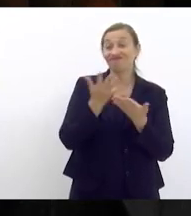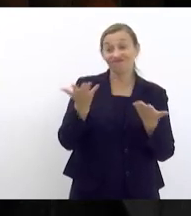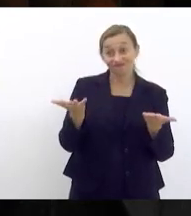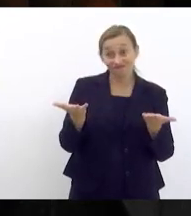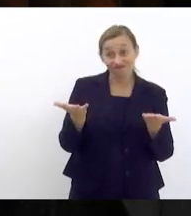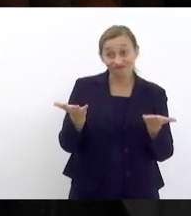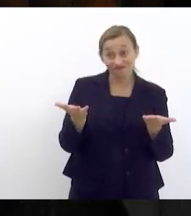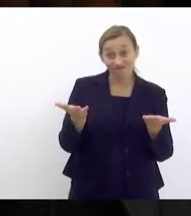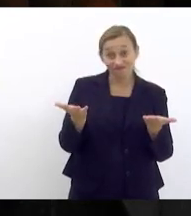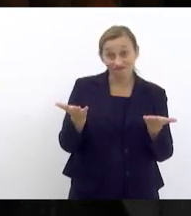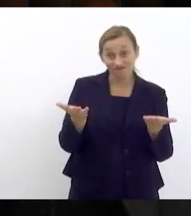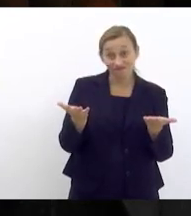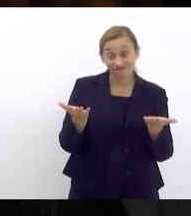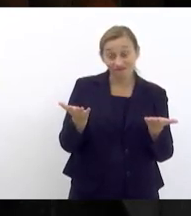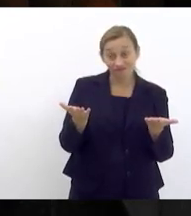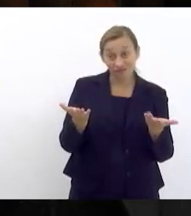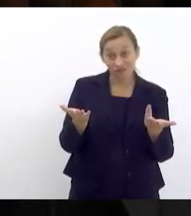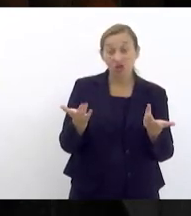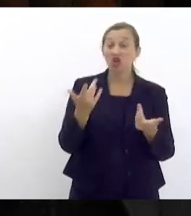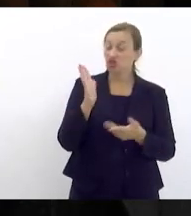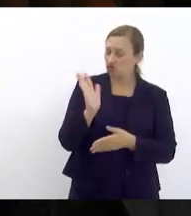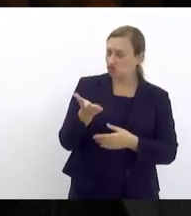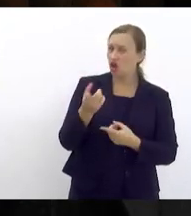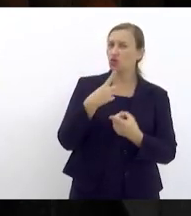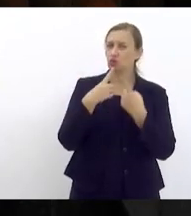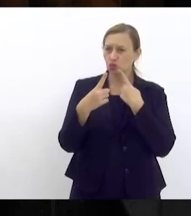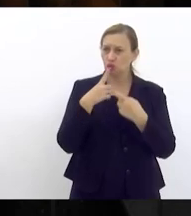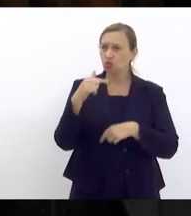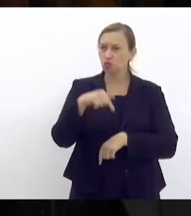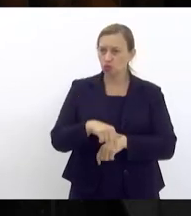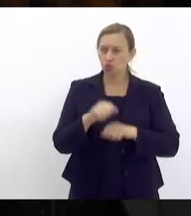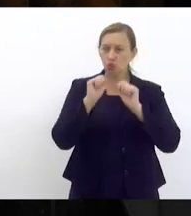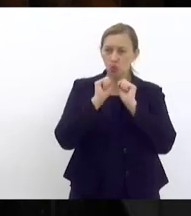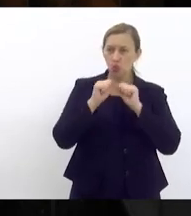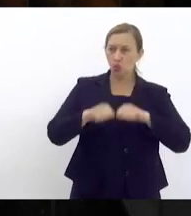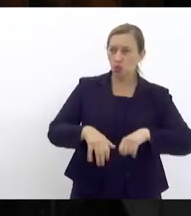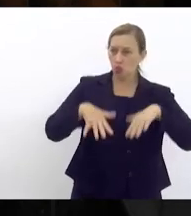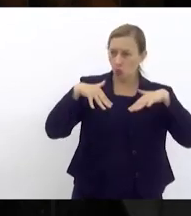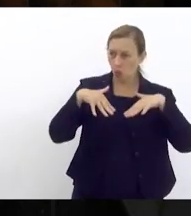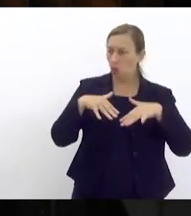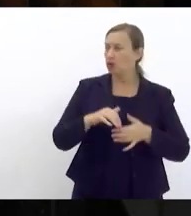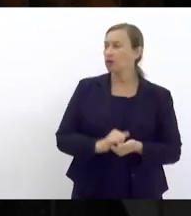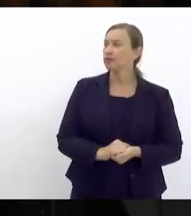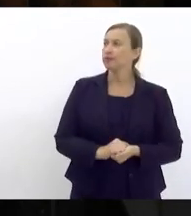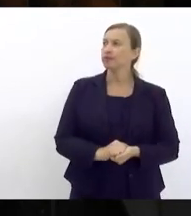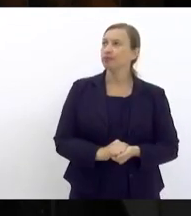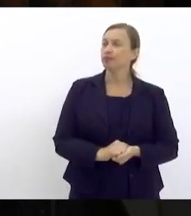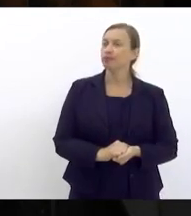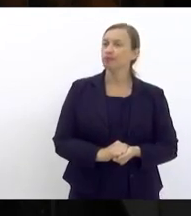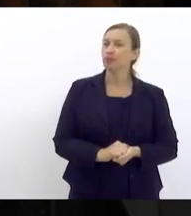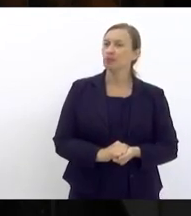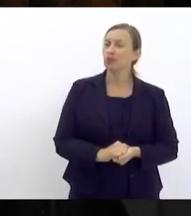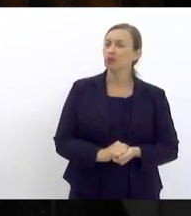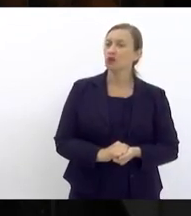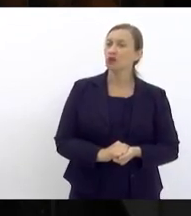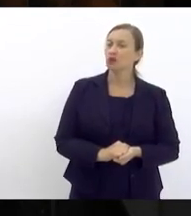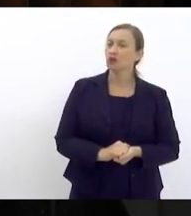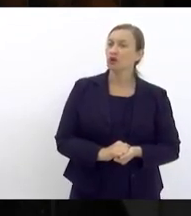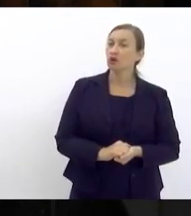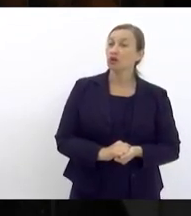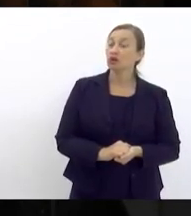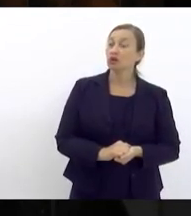ora já foi discutido aqui na Assembleia trazer esse dispositivo